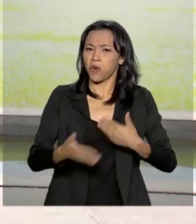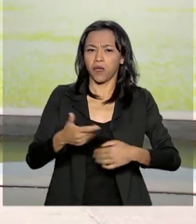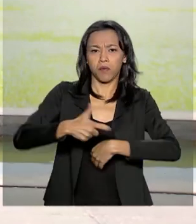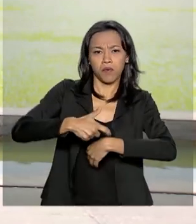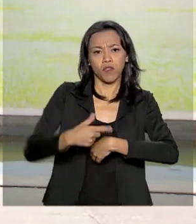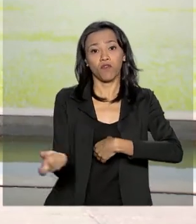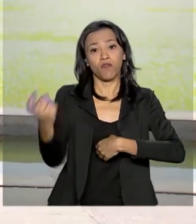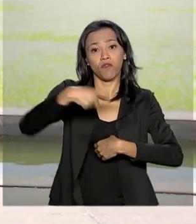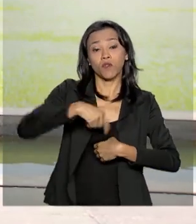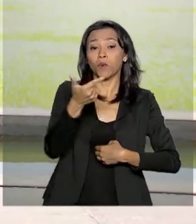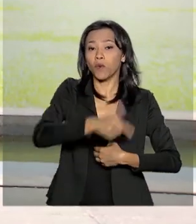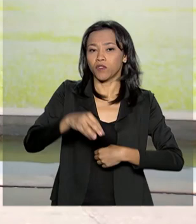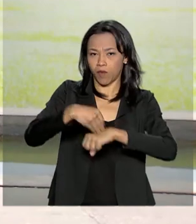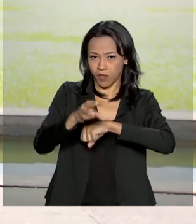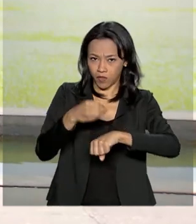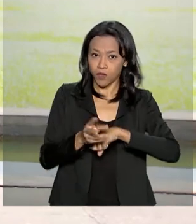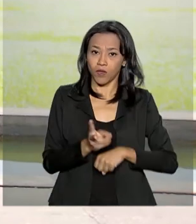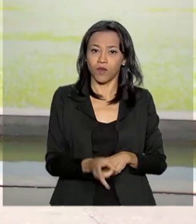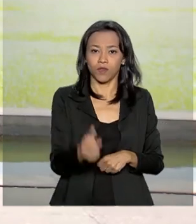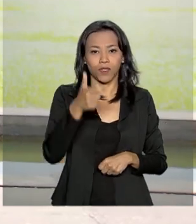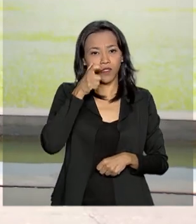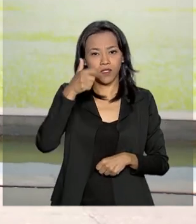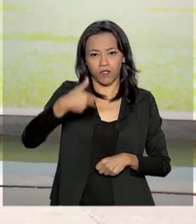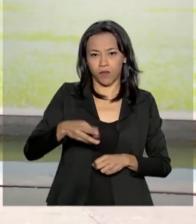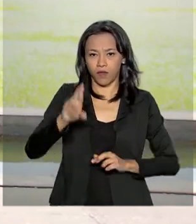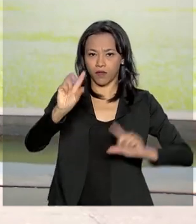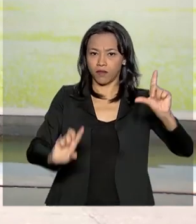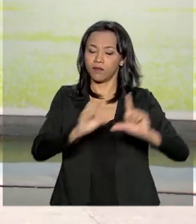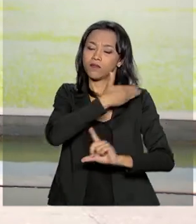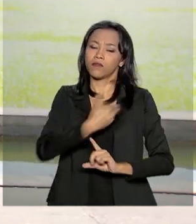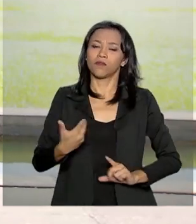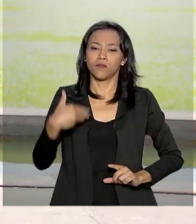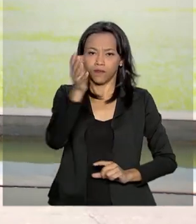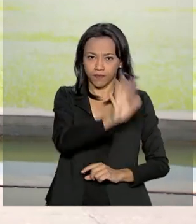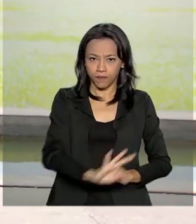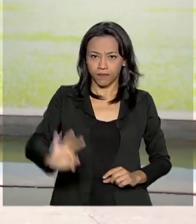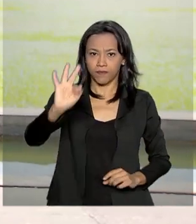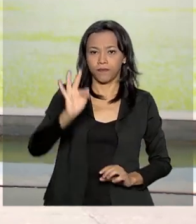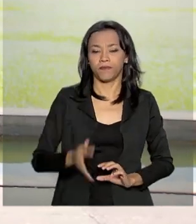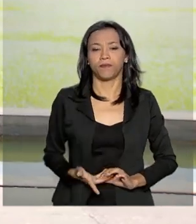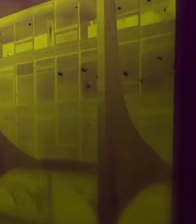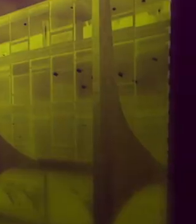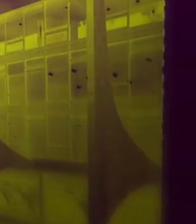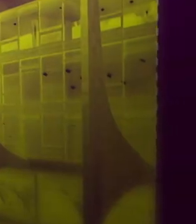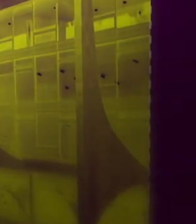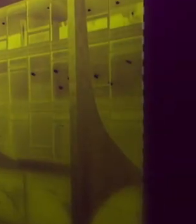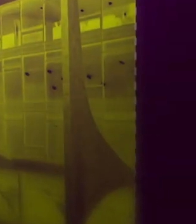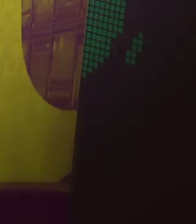momento com outras informações fique com a gente na nbr a tv do governo federal